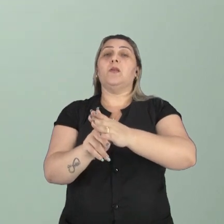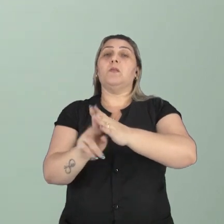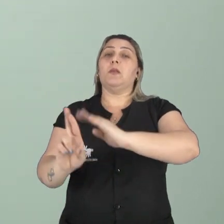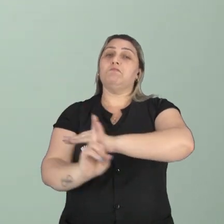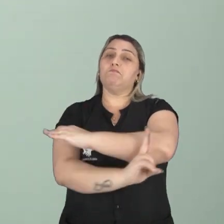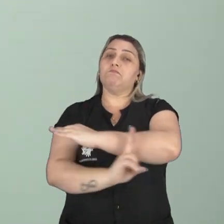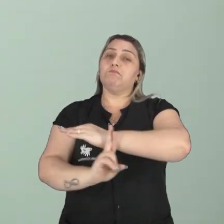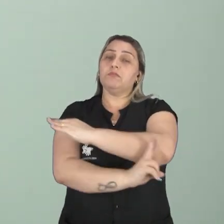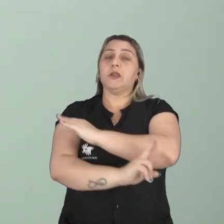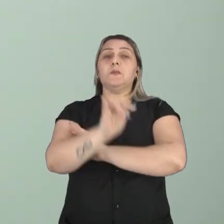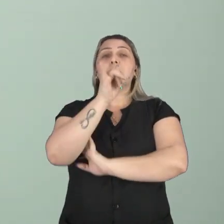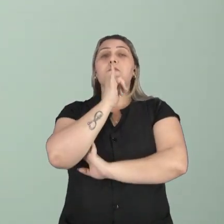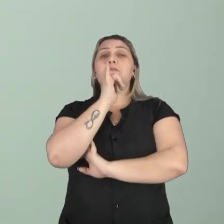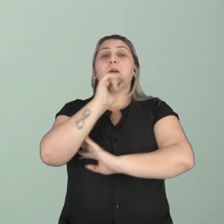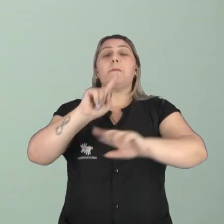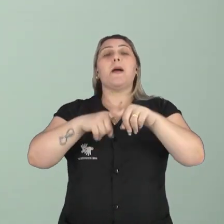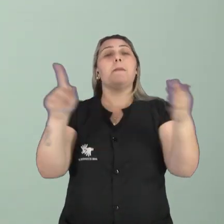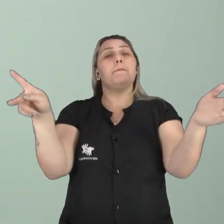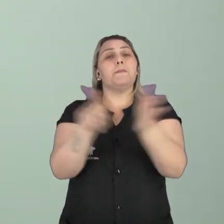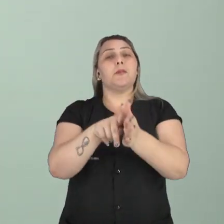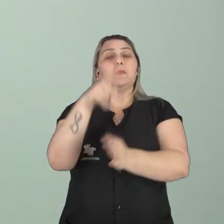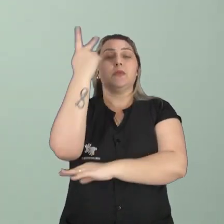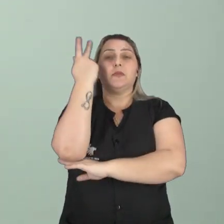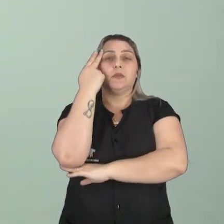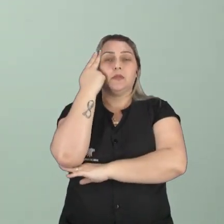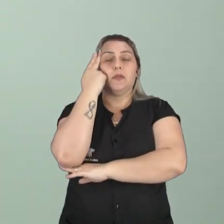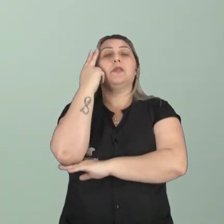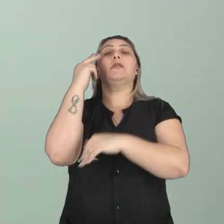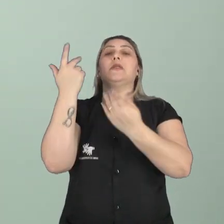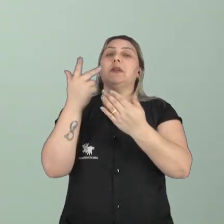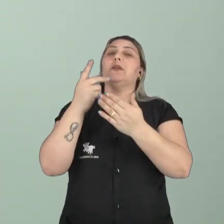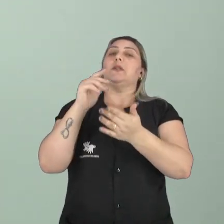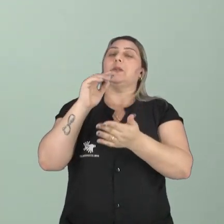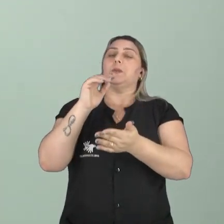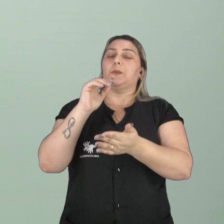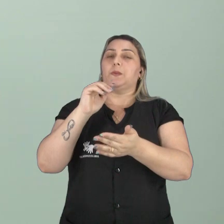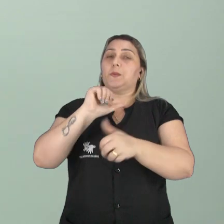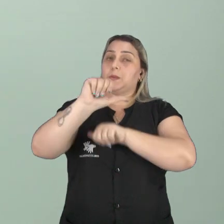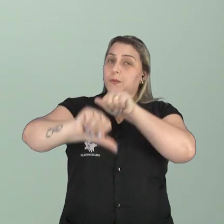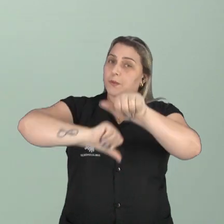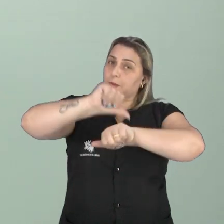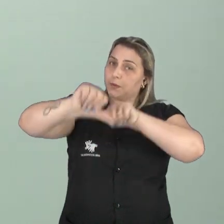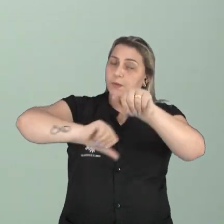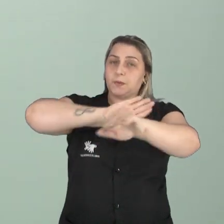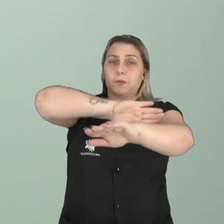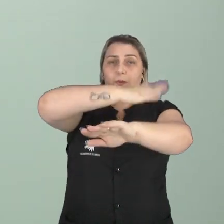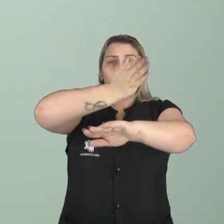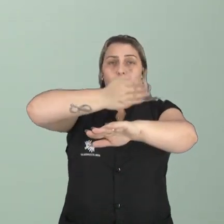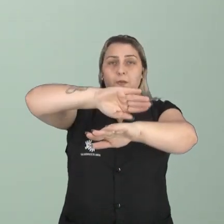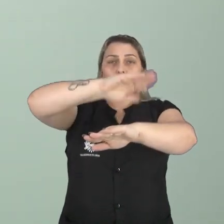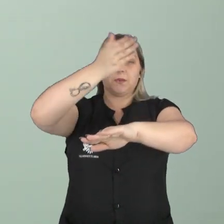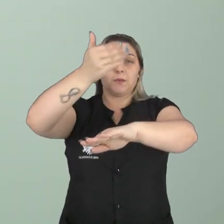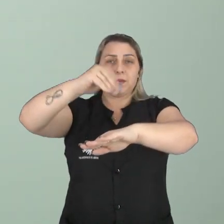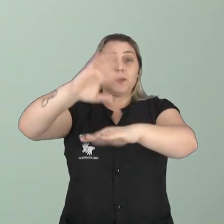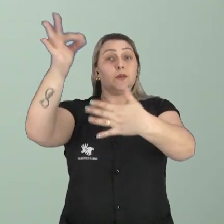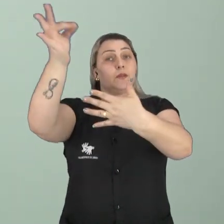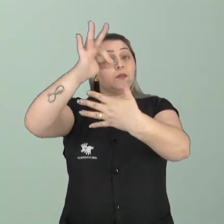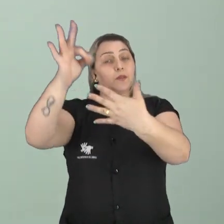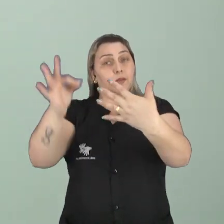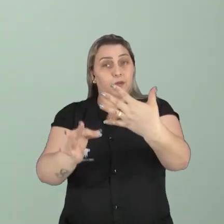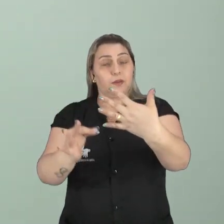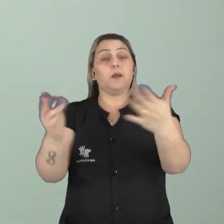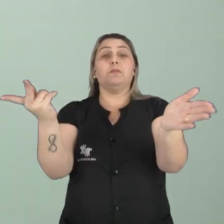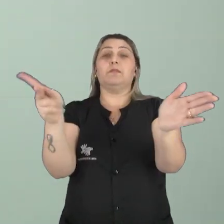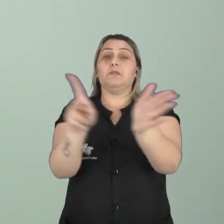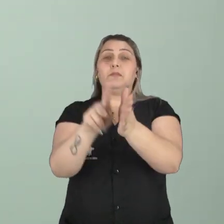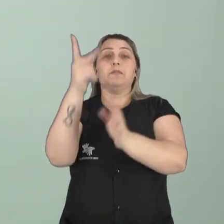exemplo. Mas quando é a própria natureza que desgasta a própria montanha, isso são os elementos